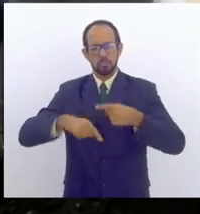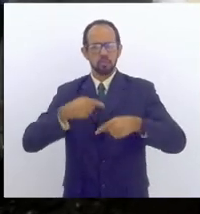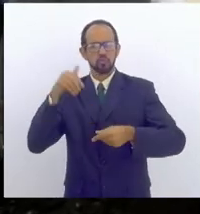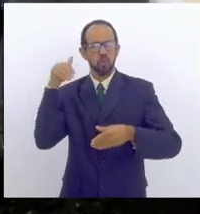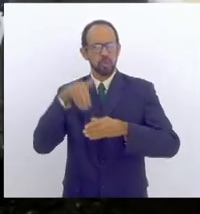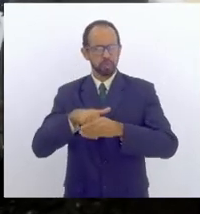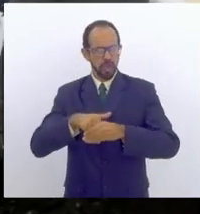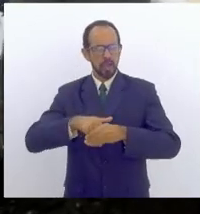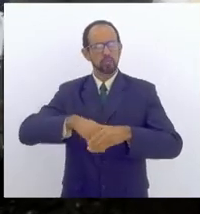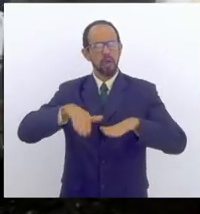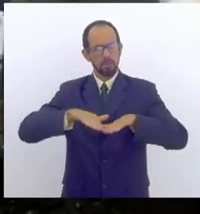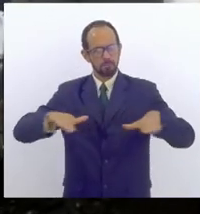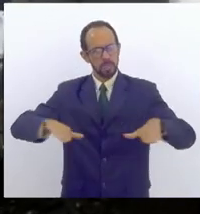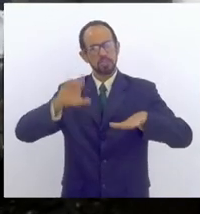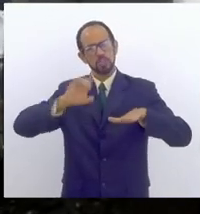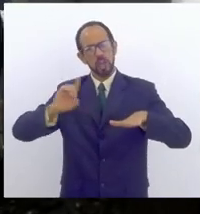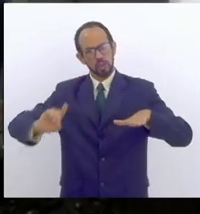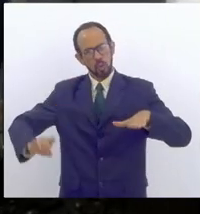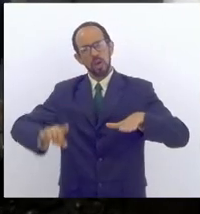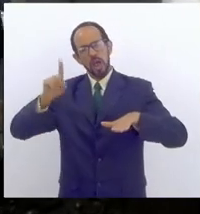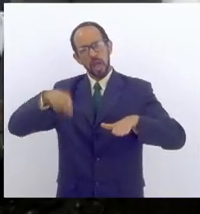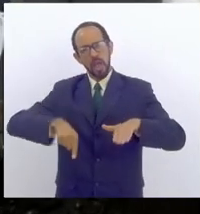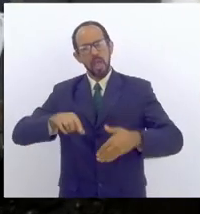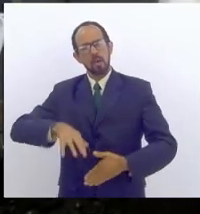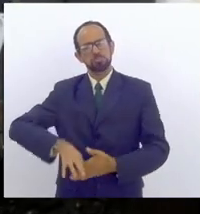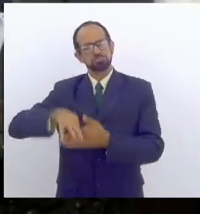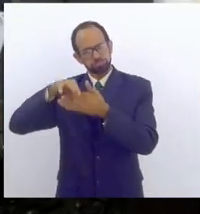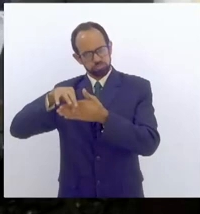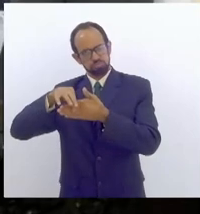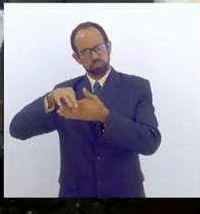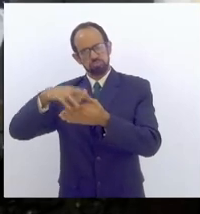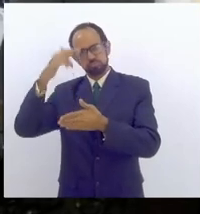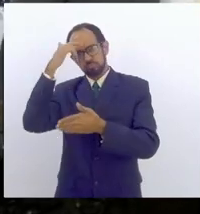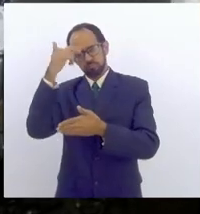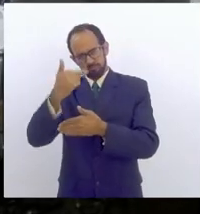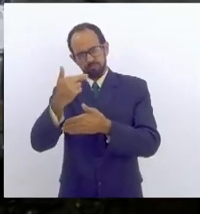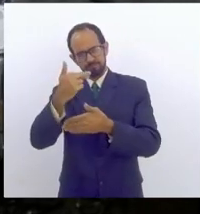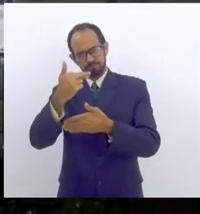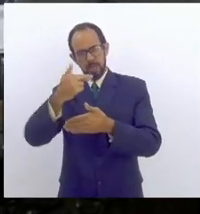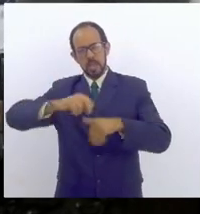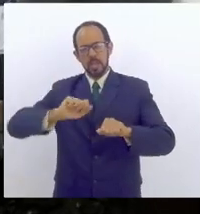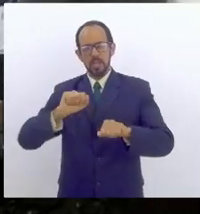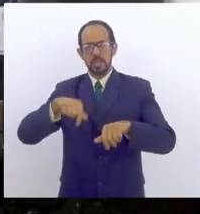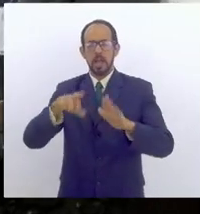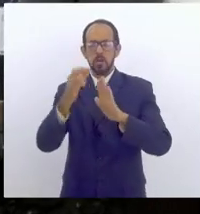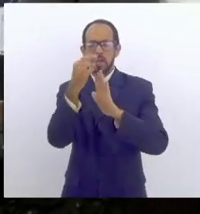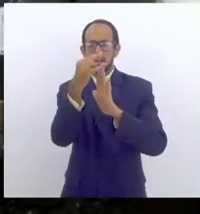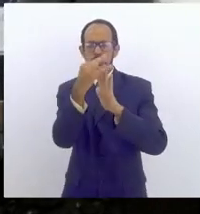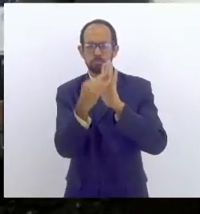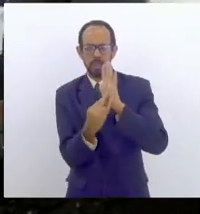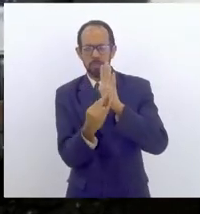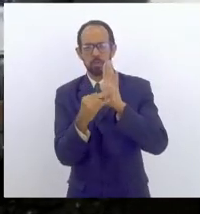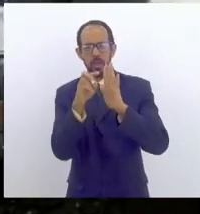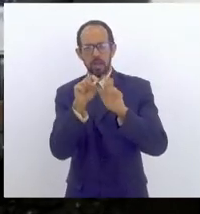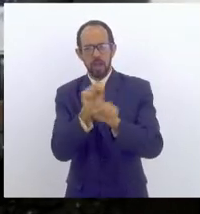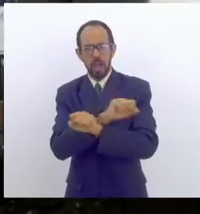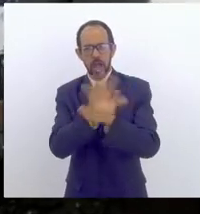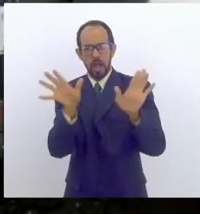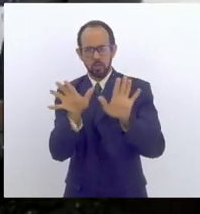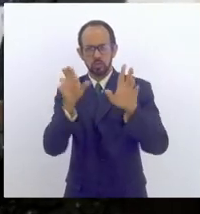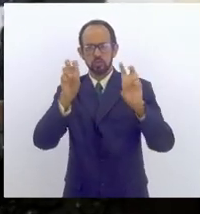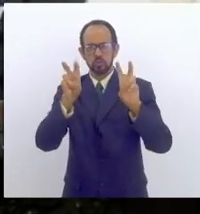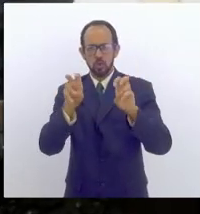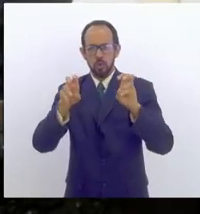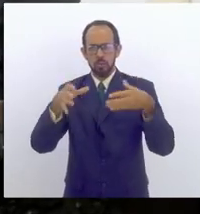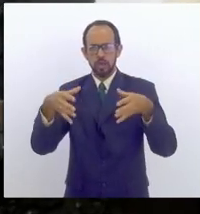ela é a autoridade. E o regimento é claro quanto à questão das